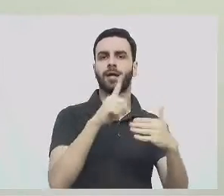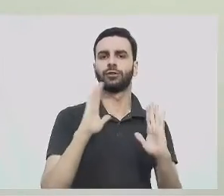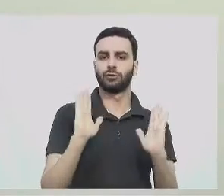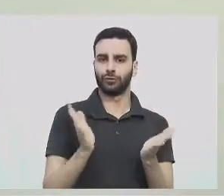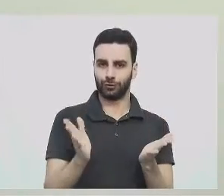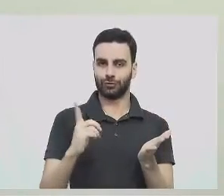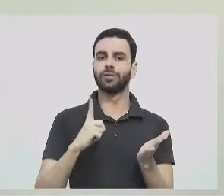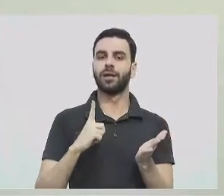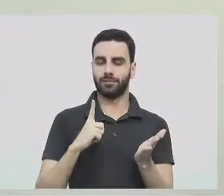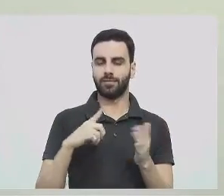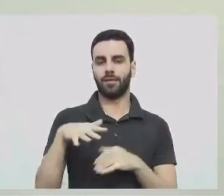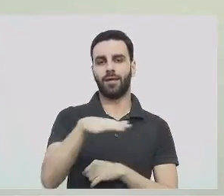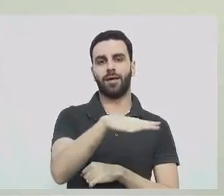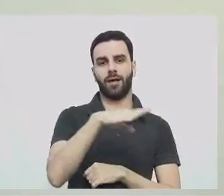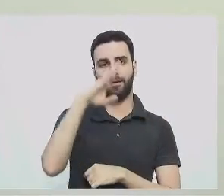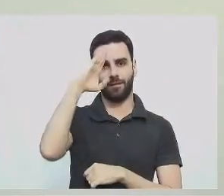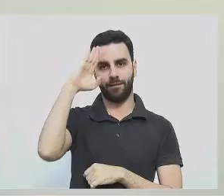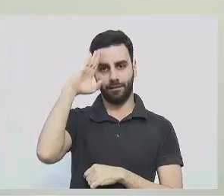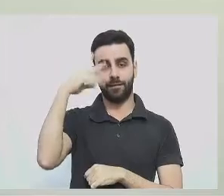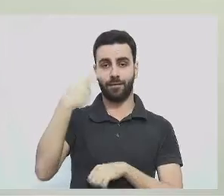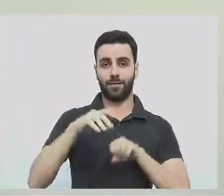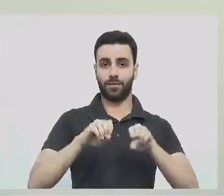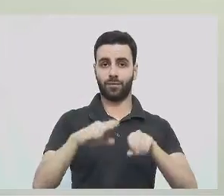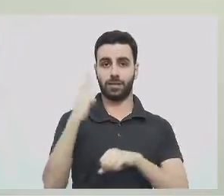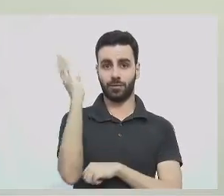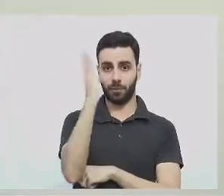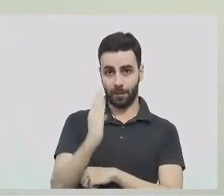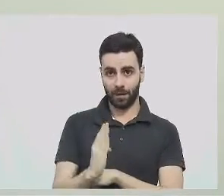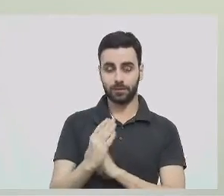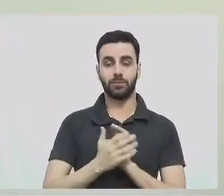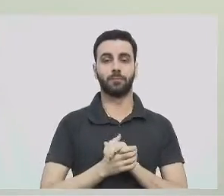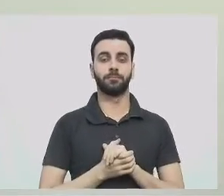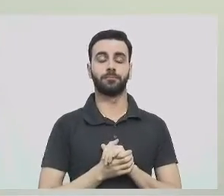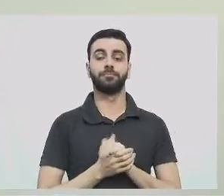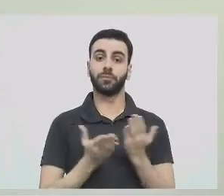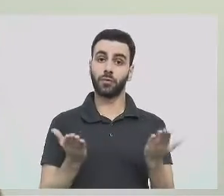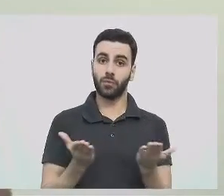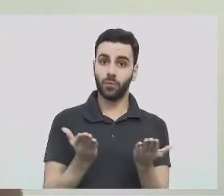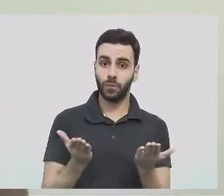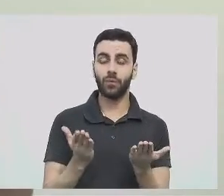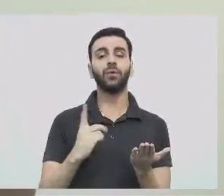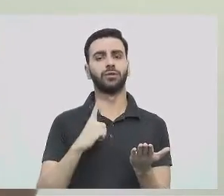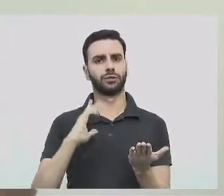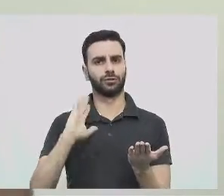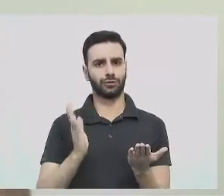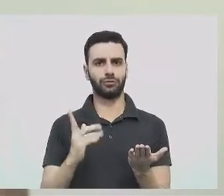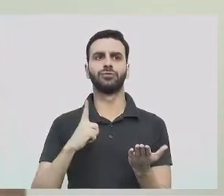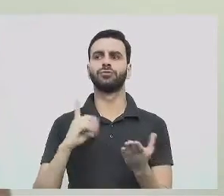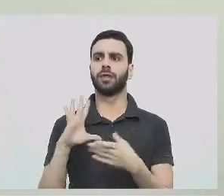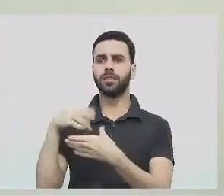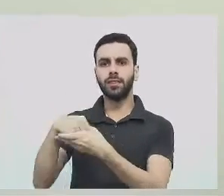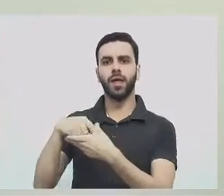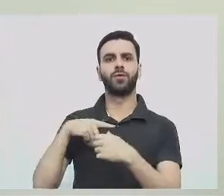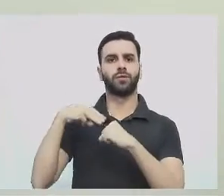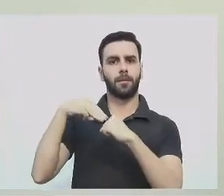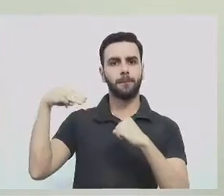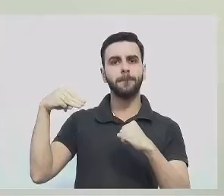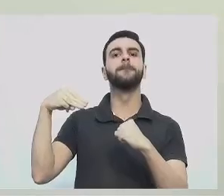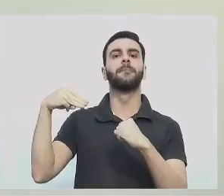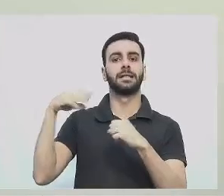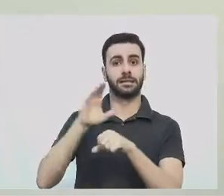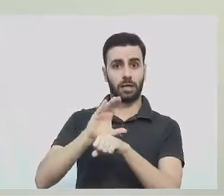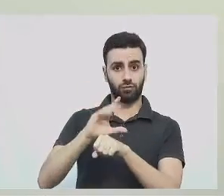meio educacional de nosso país e galgou, hoje já com os mestrados sendo oferecidos